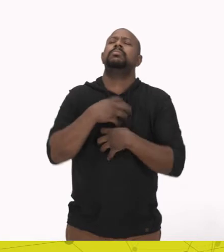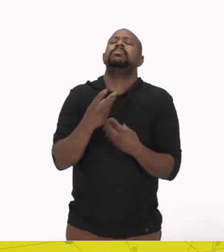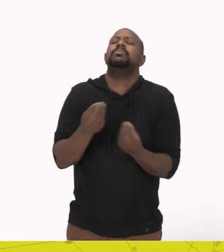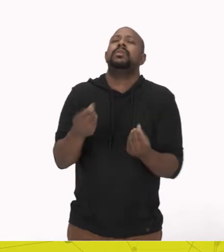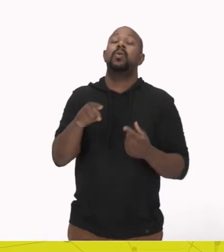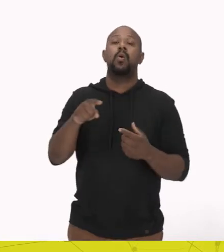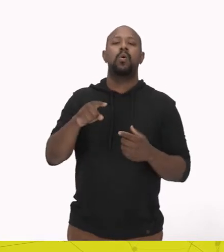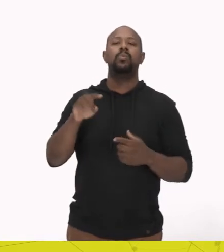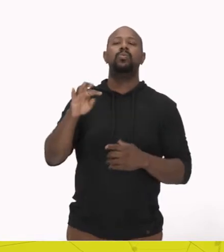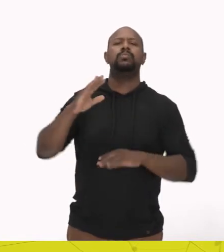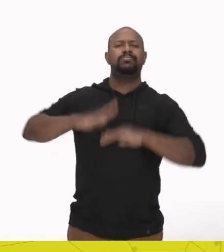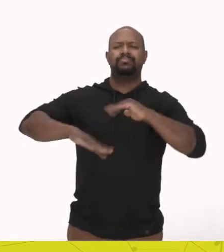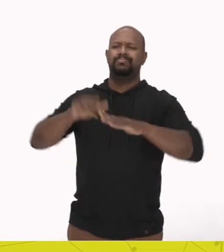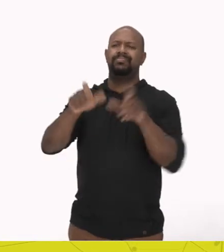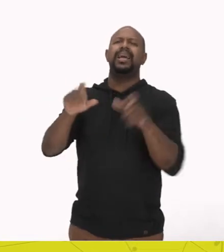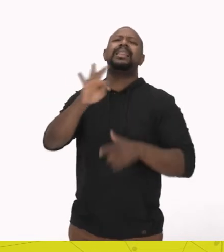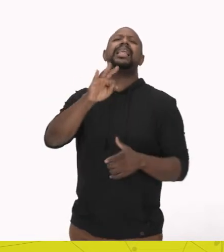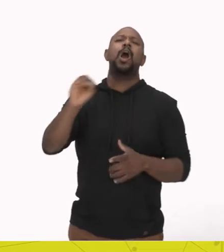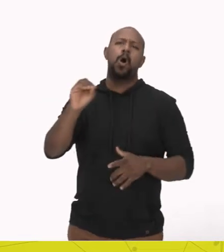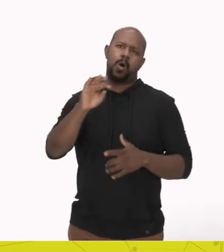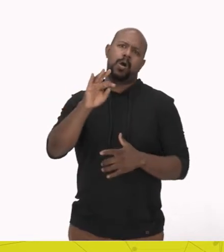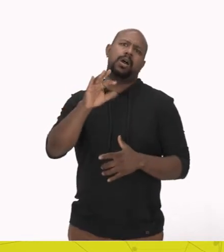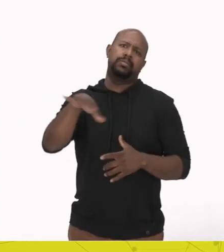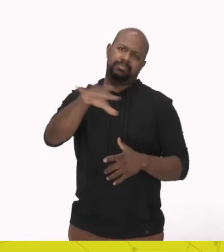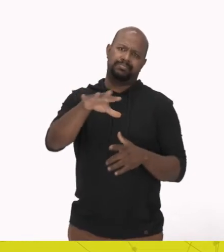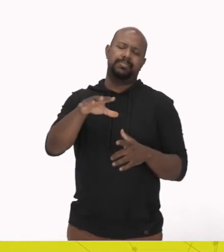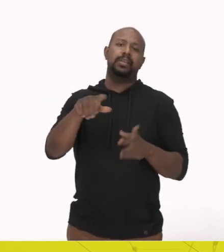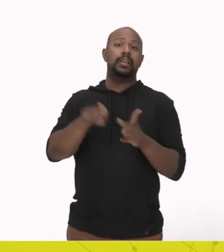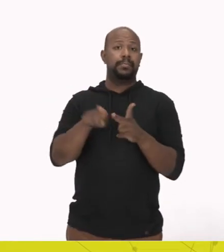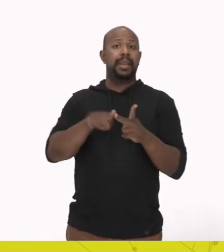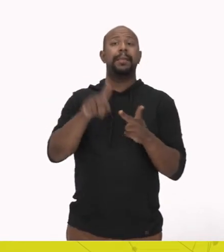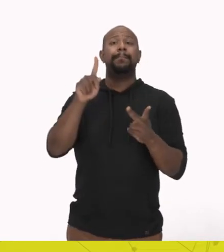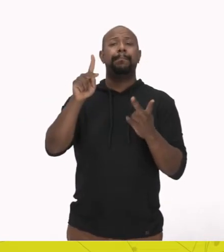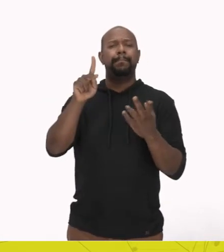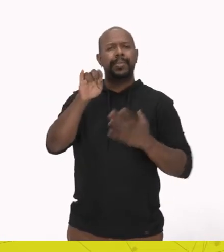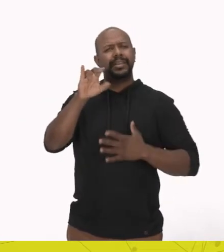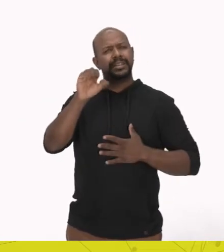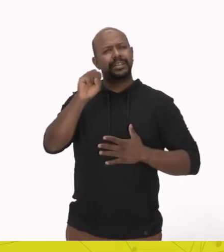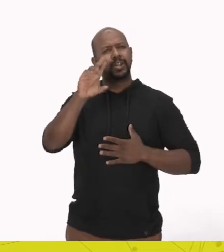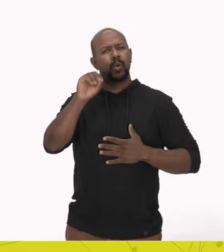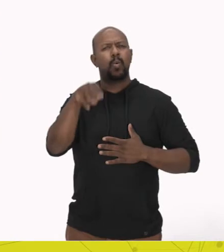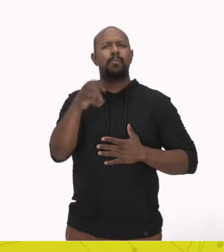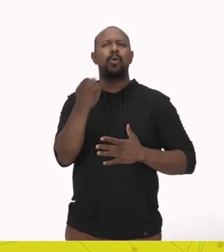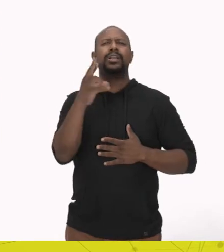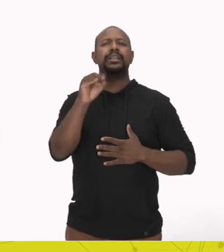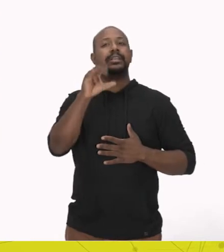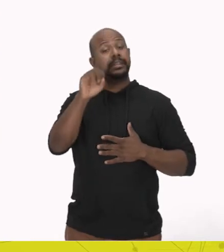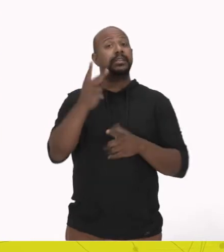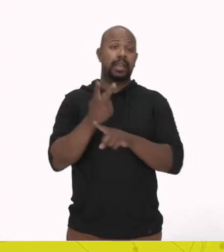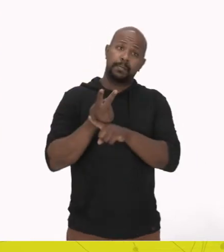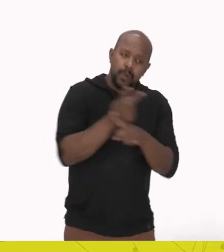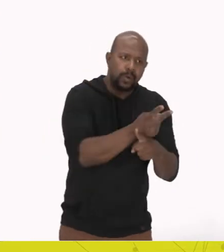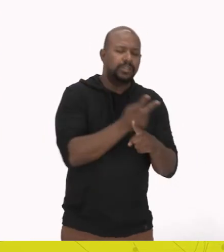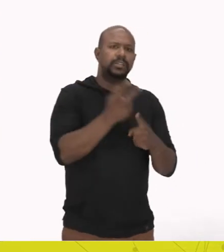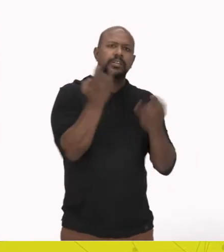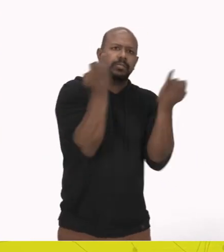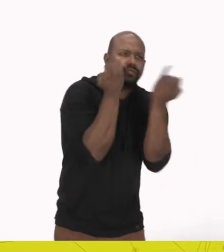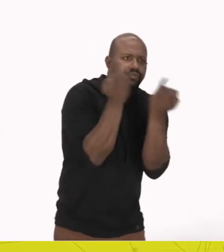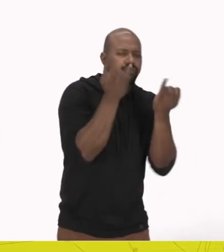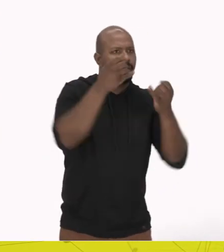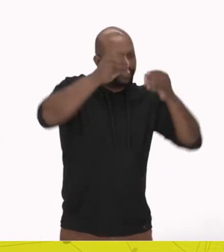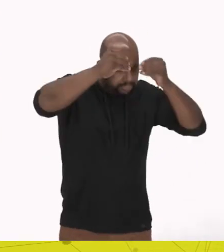questões de sensorialidade com terapeutas ocupacionais e psicomotricistas e recomendo a todos vocês que